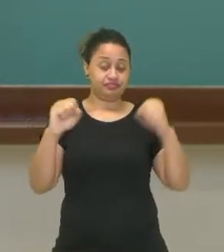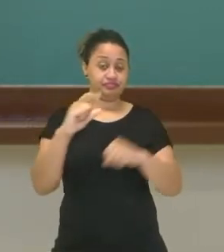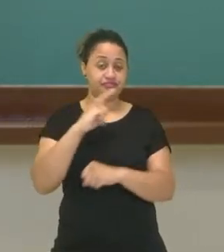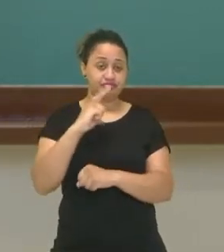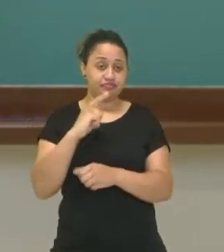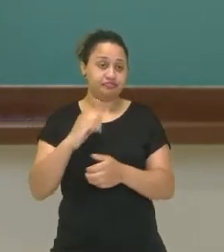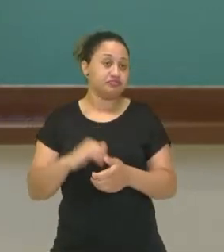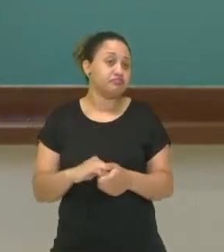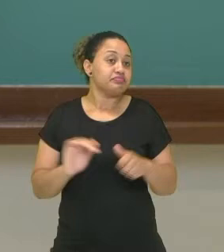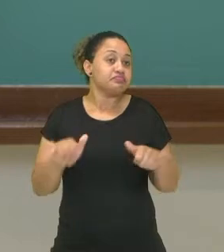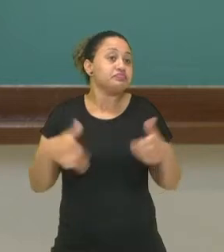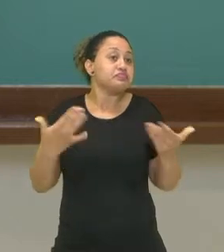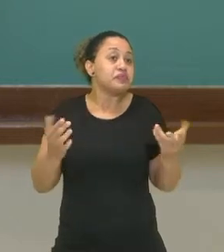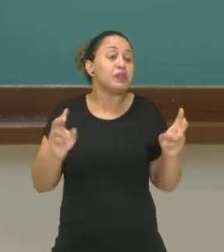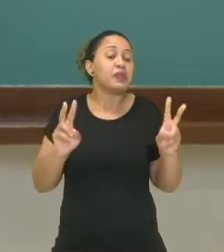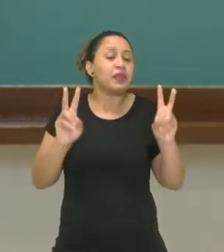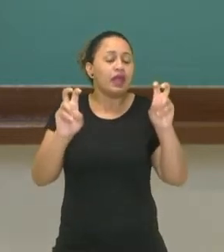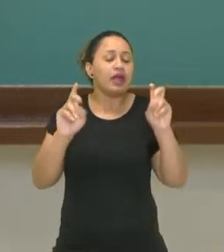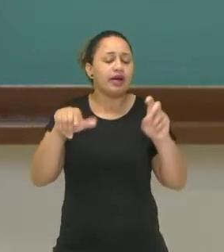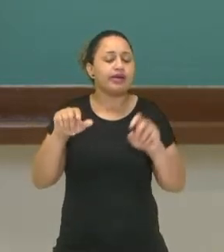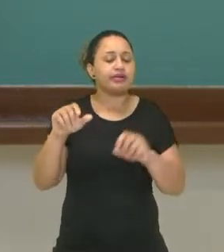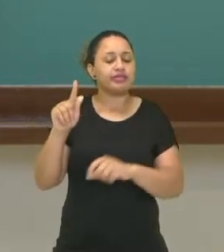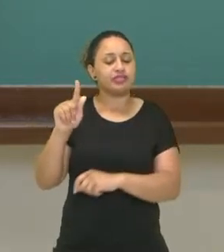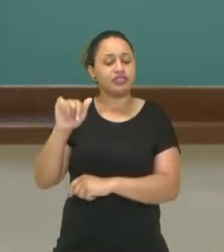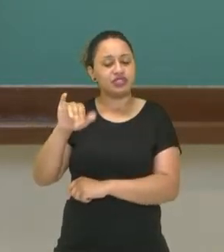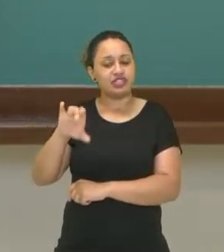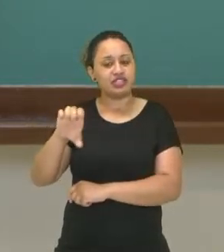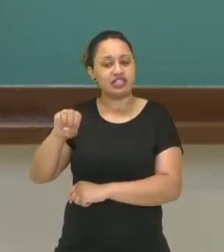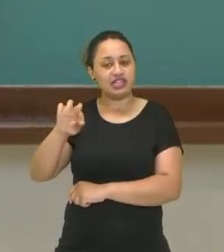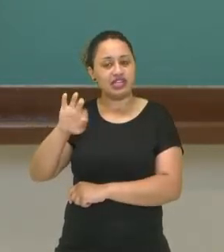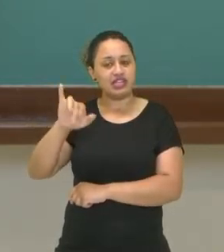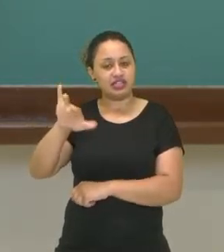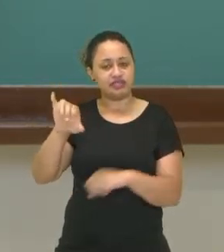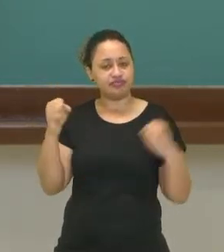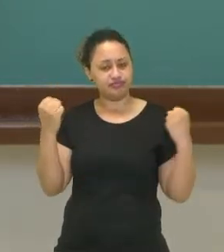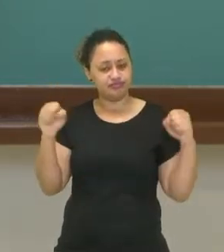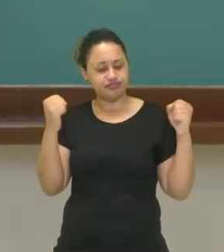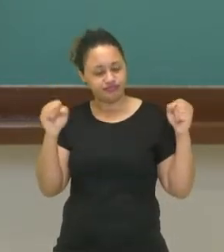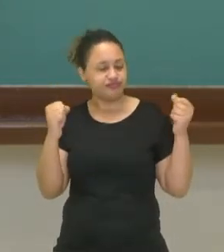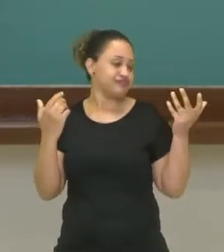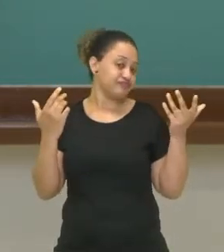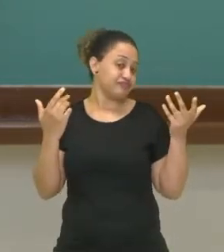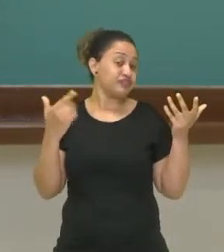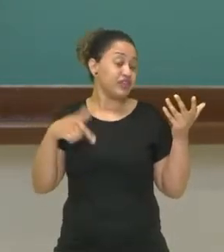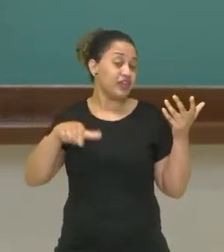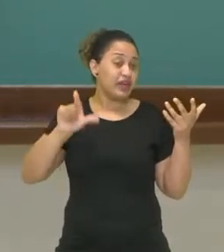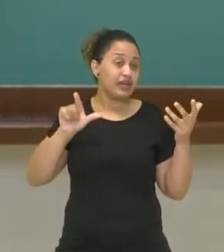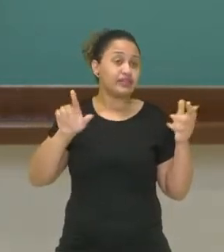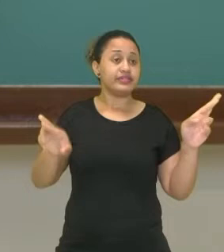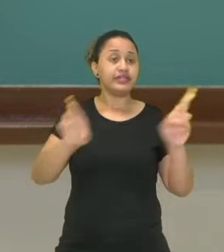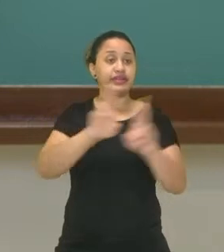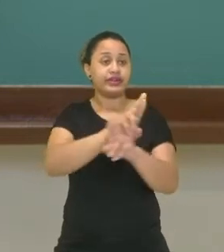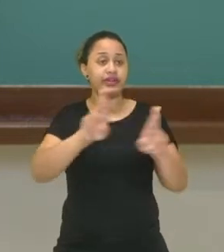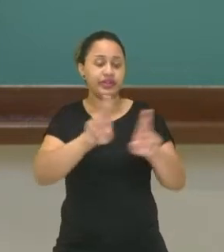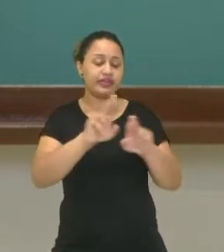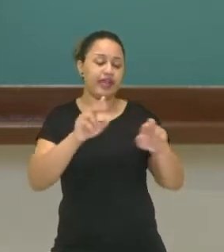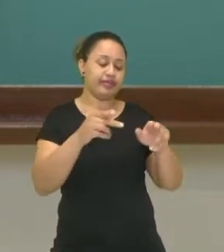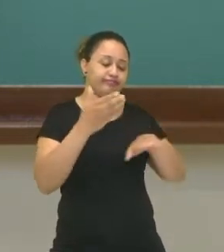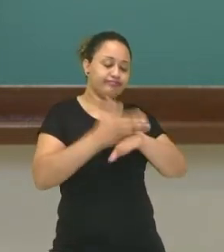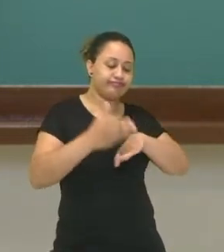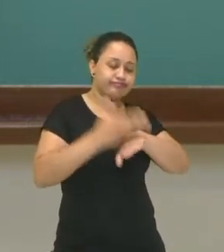nós estamos falando de ginástica e anteriormente a ginástica era muito correlacionada ao